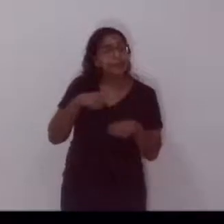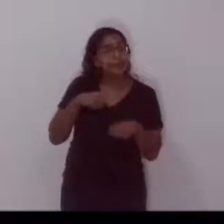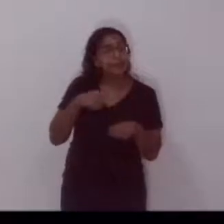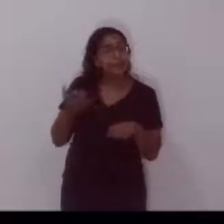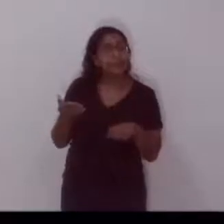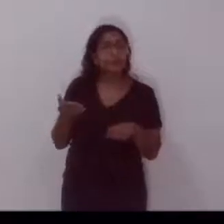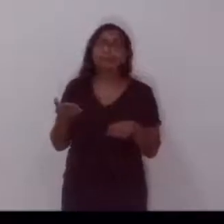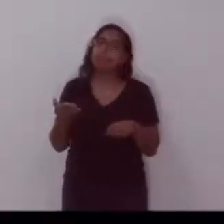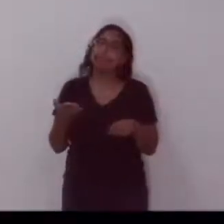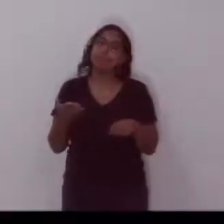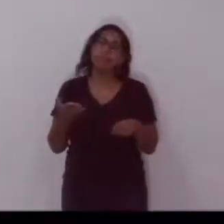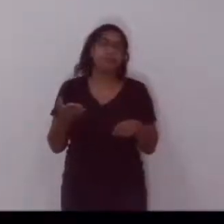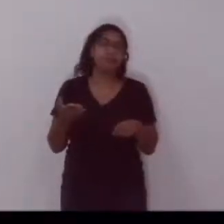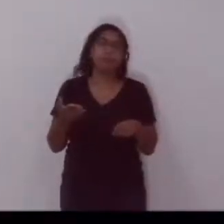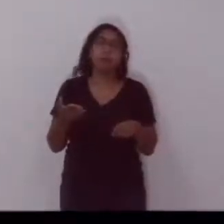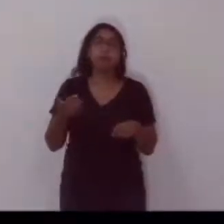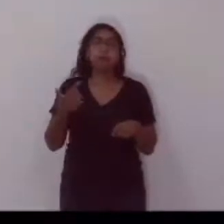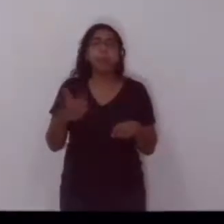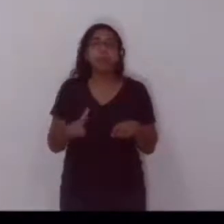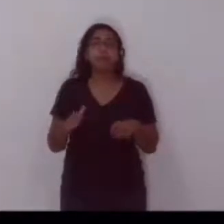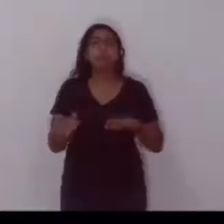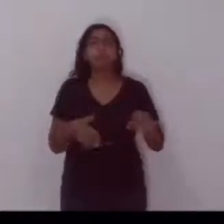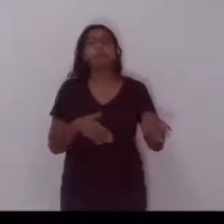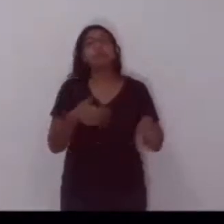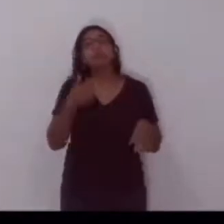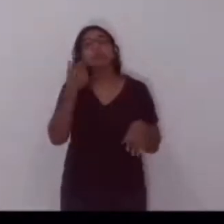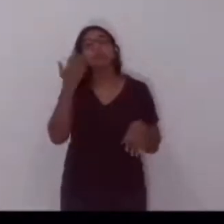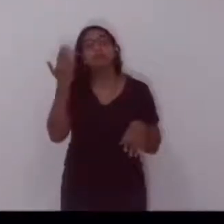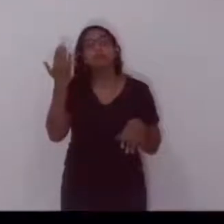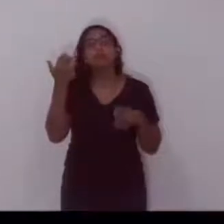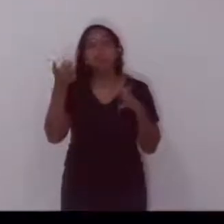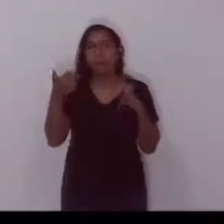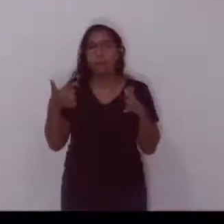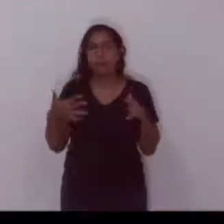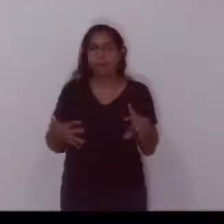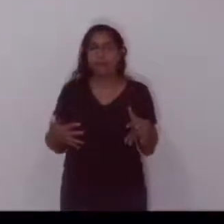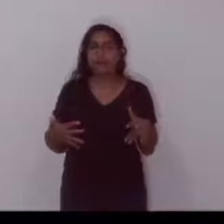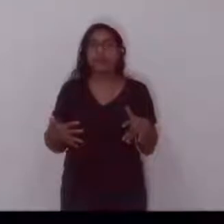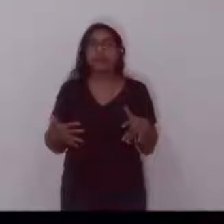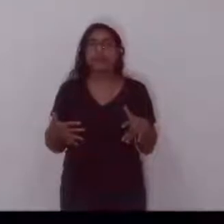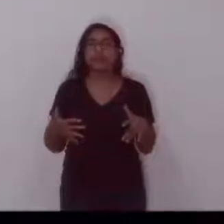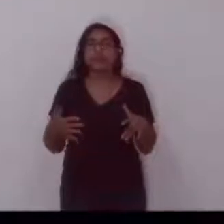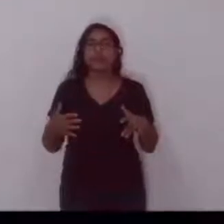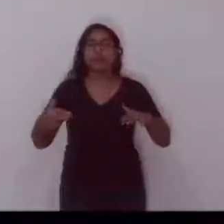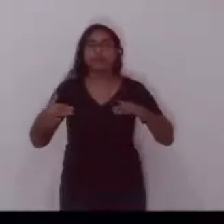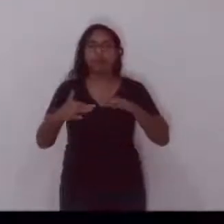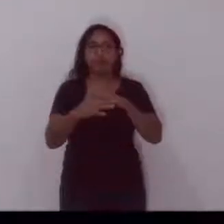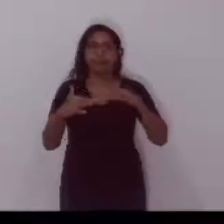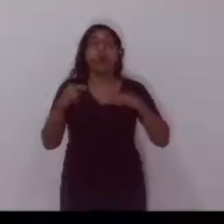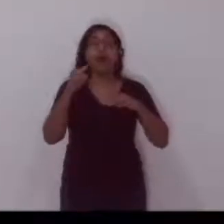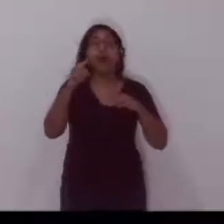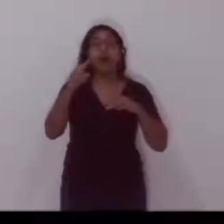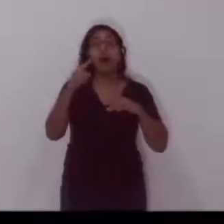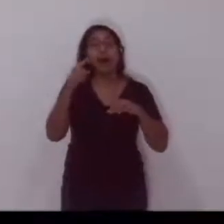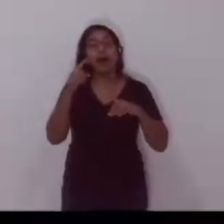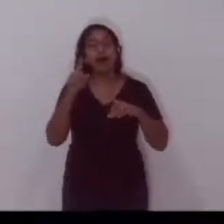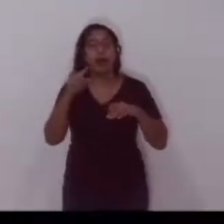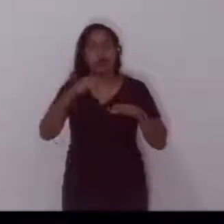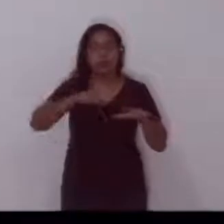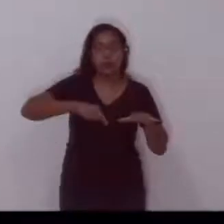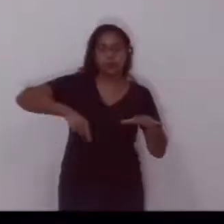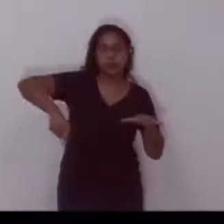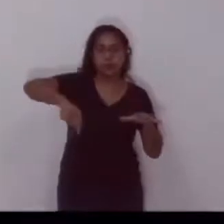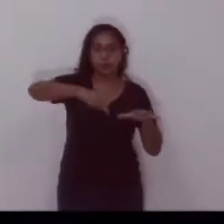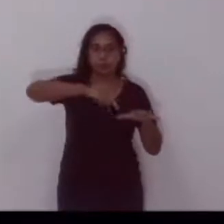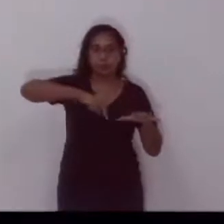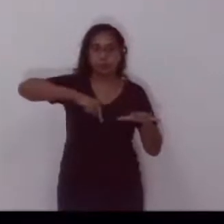Junto com esse tema, pode passar para o outro, envolvido no trânsito, esse é um modelo de uma rotatória. Eu vou começar de trás para